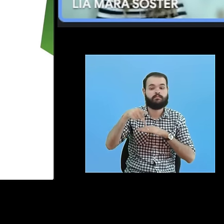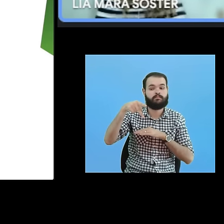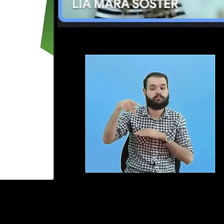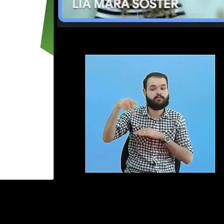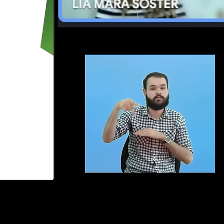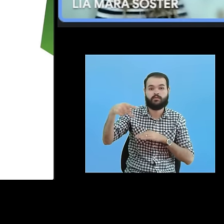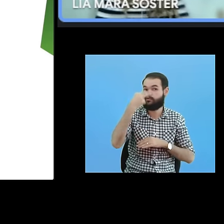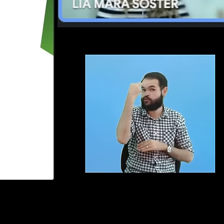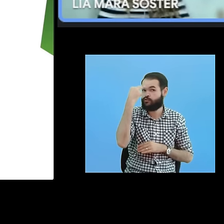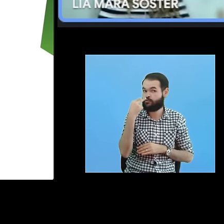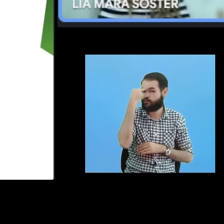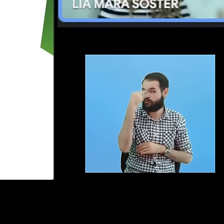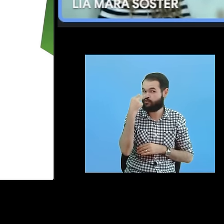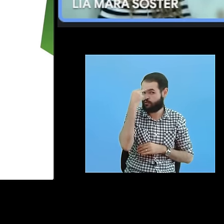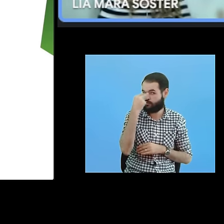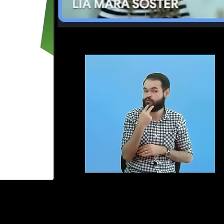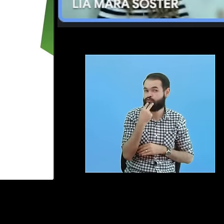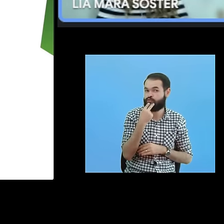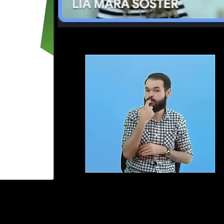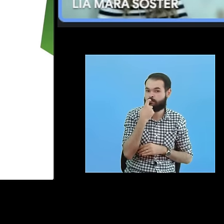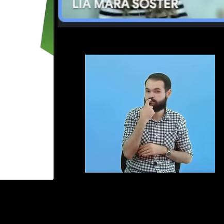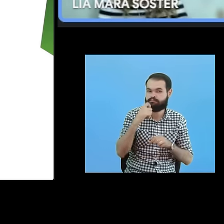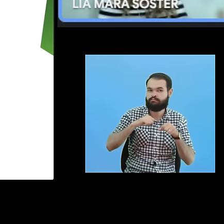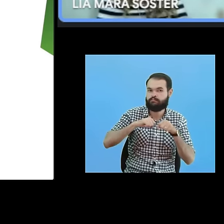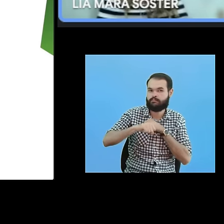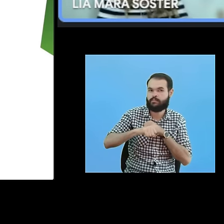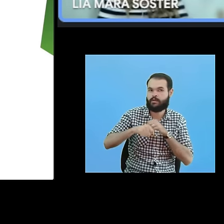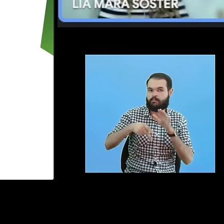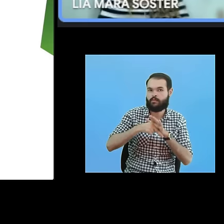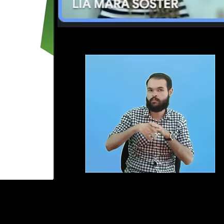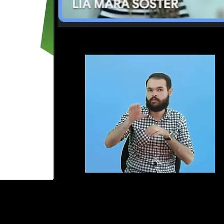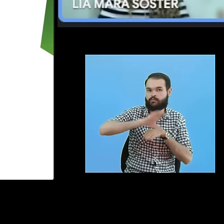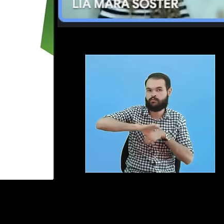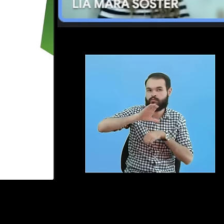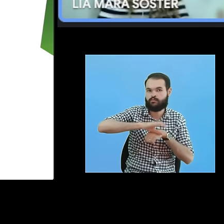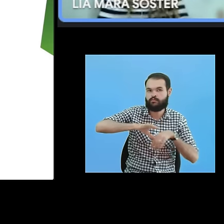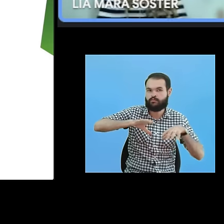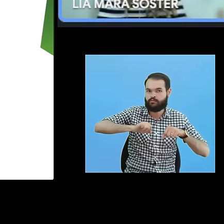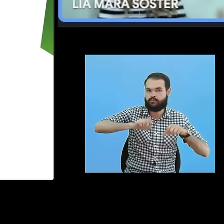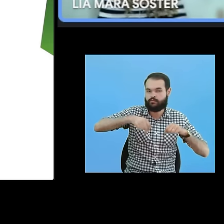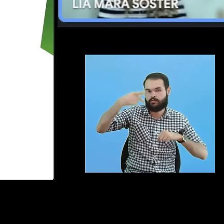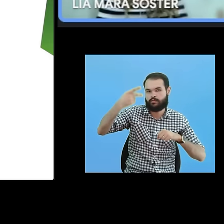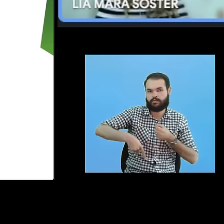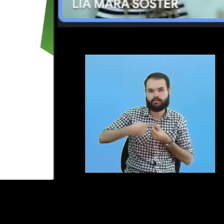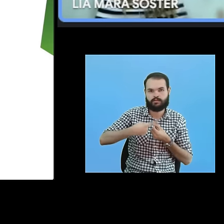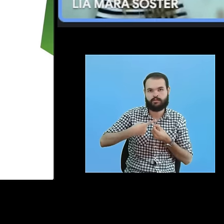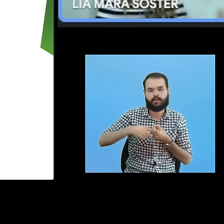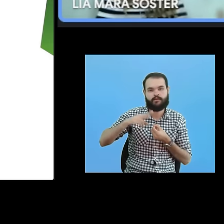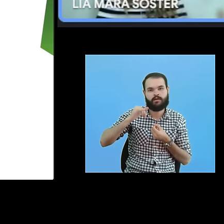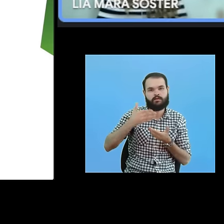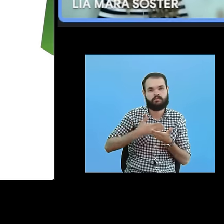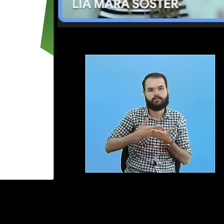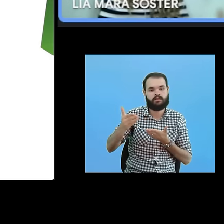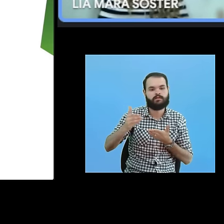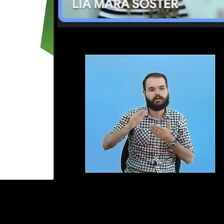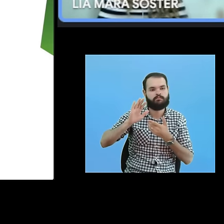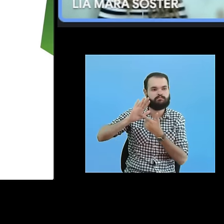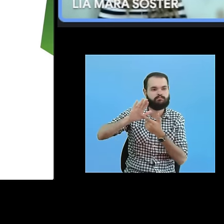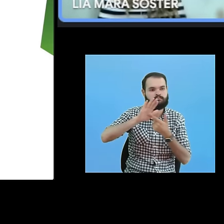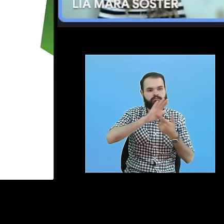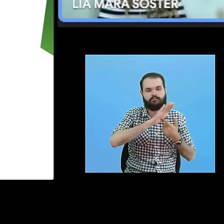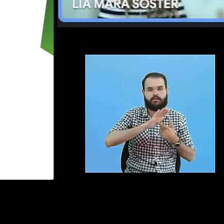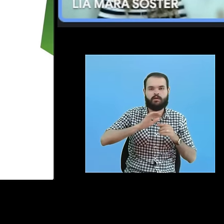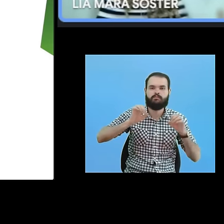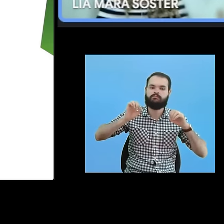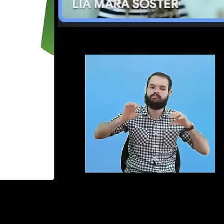professor cego, que recentemente formou-se num curso de massagem aqui na cidade, e vai começar a ministrar, então, ali como